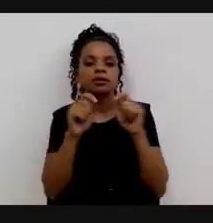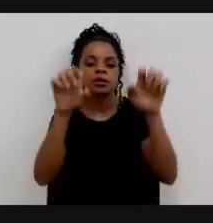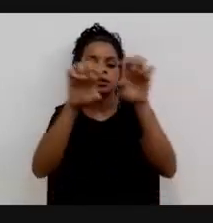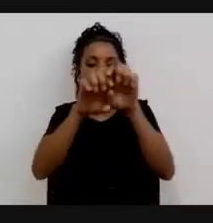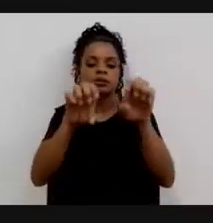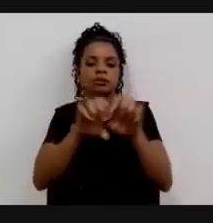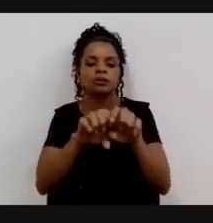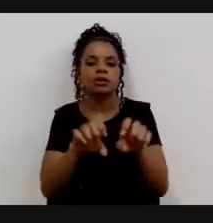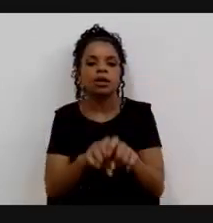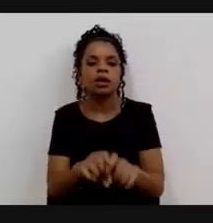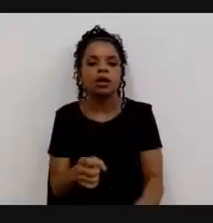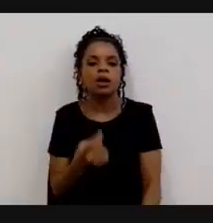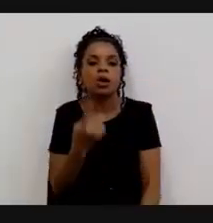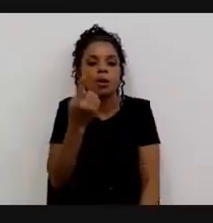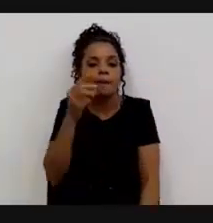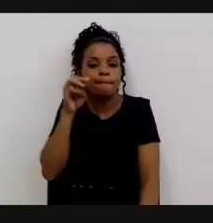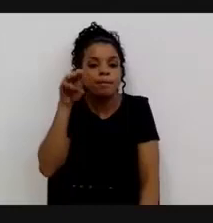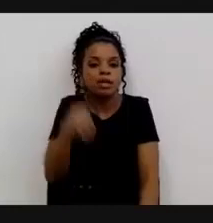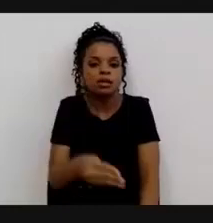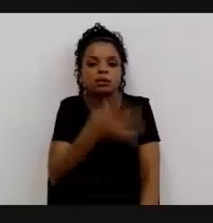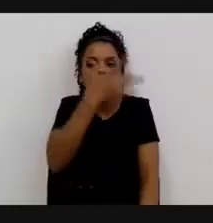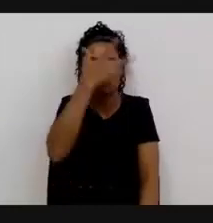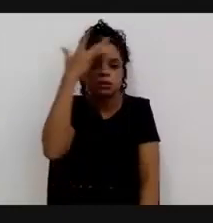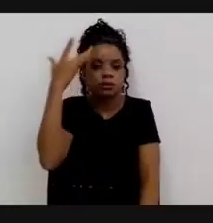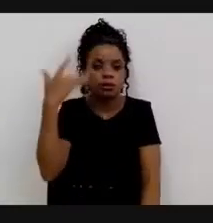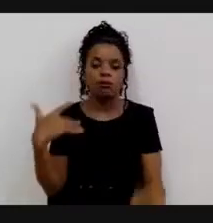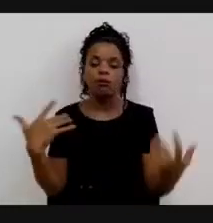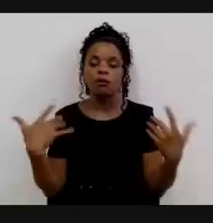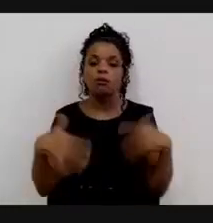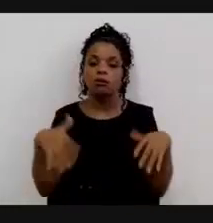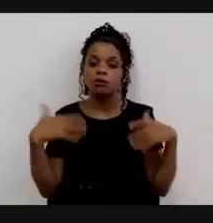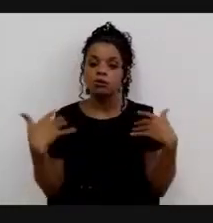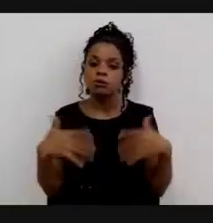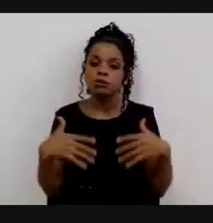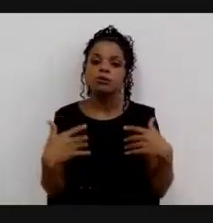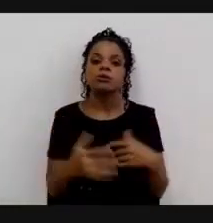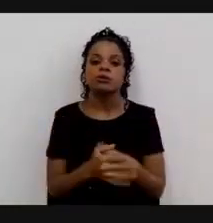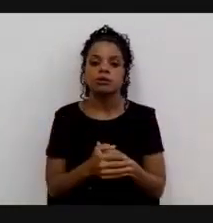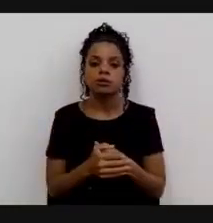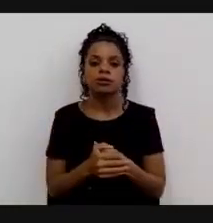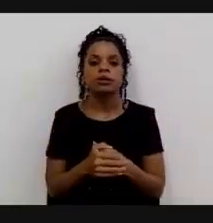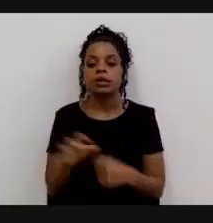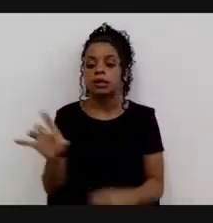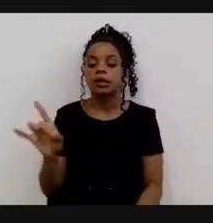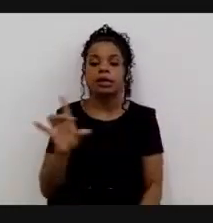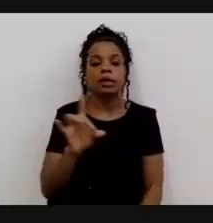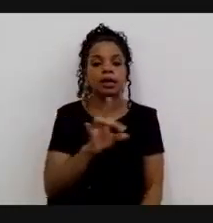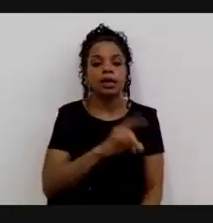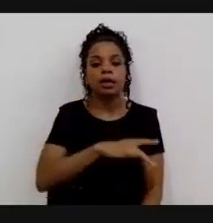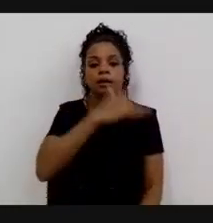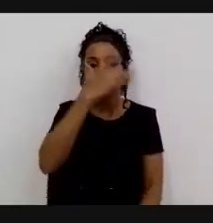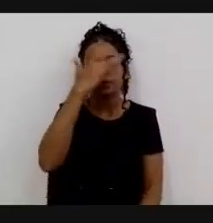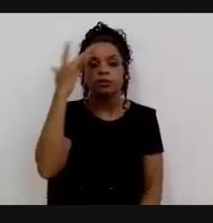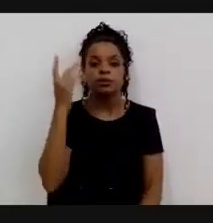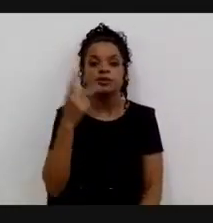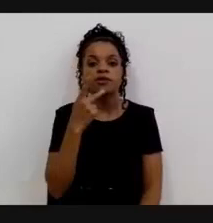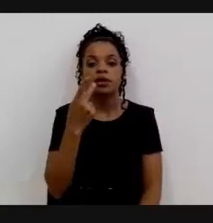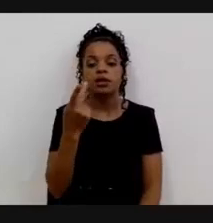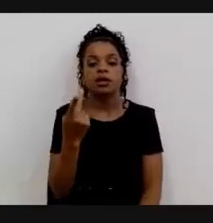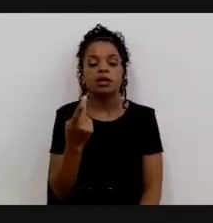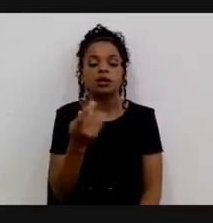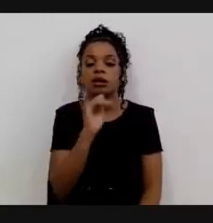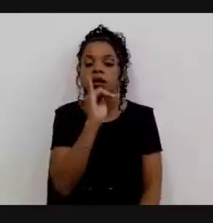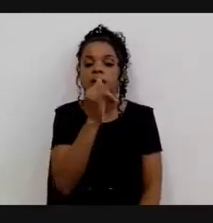com 1 milhão de sujeitos. Imagina. E que avanço isso é, mantendo cada sujeito falando sobre sua própria